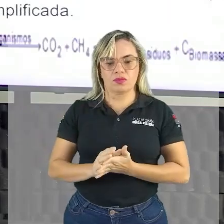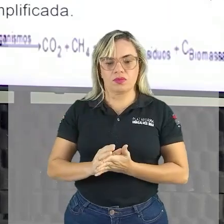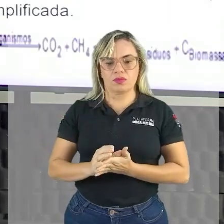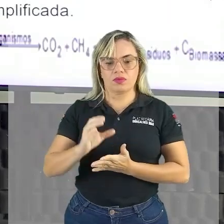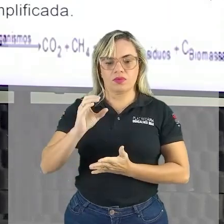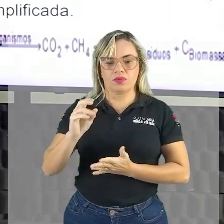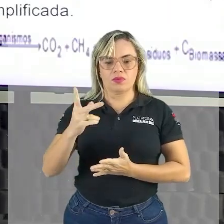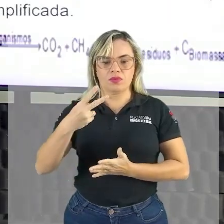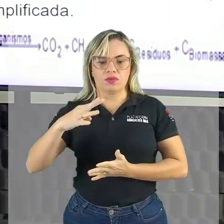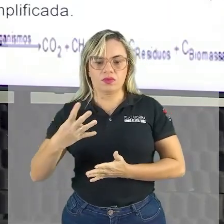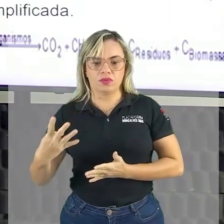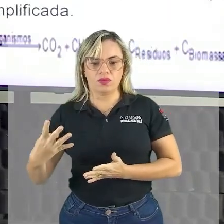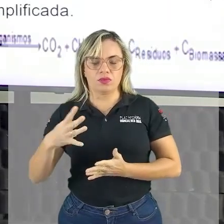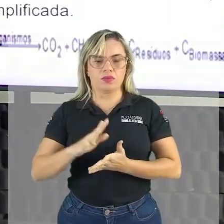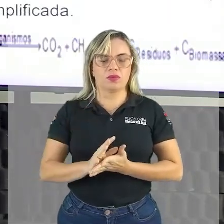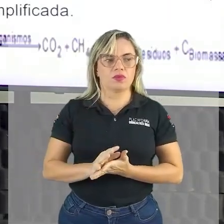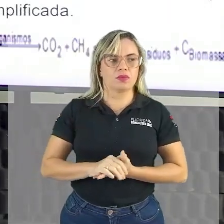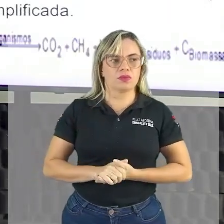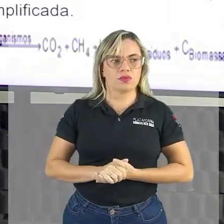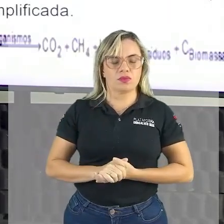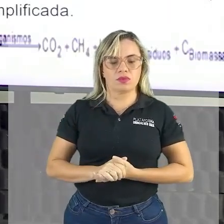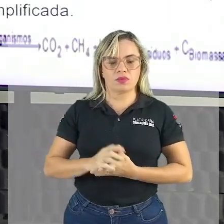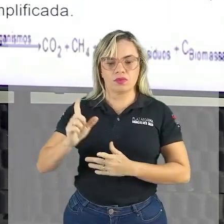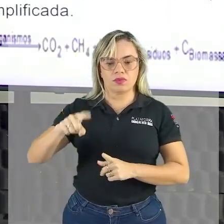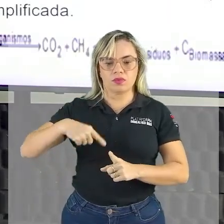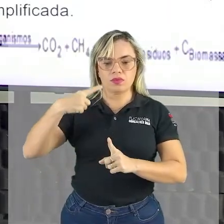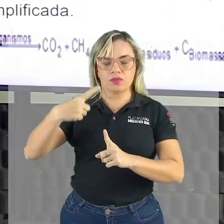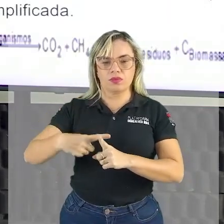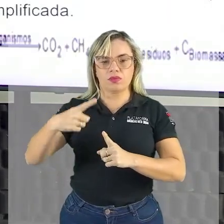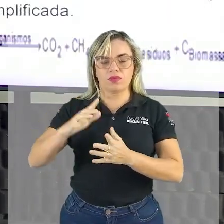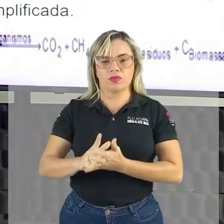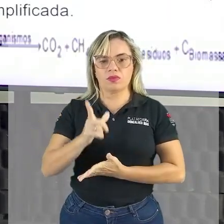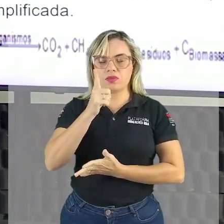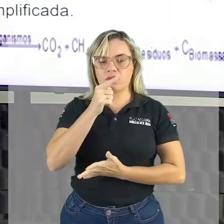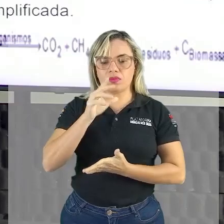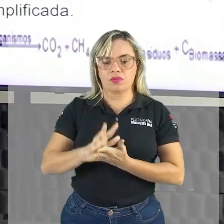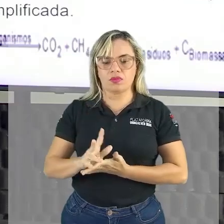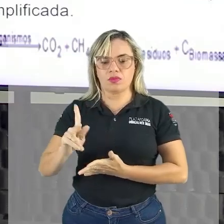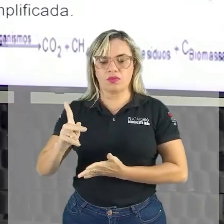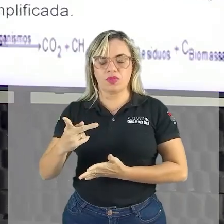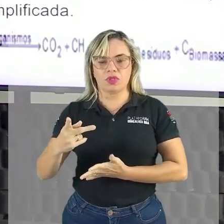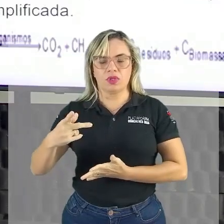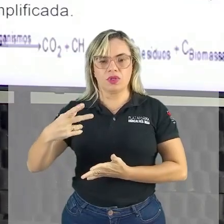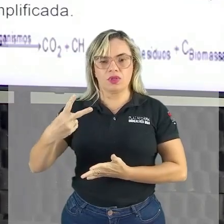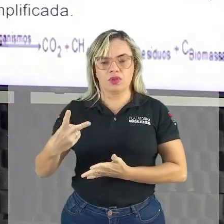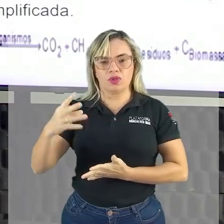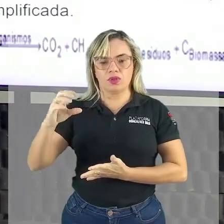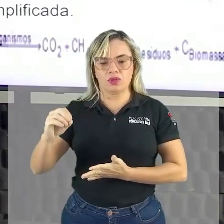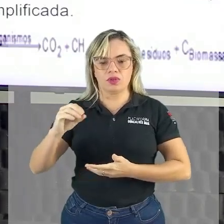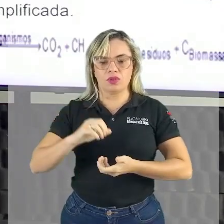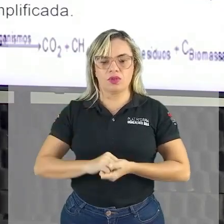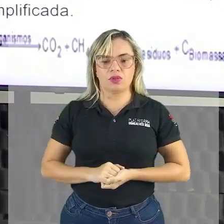que mais? Água. O que mais?